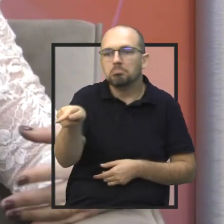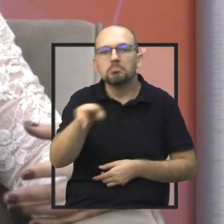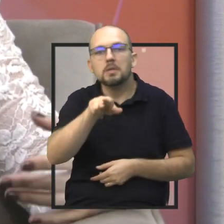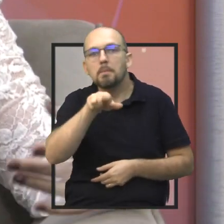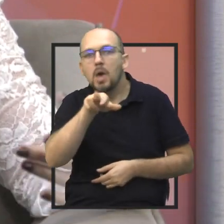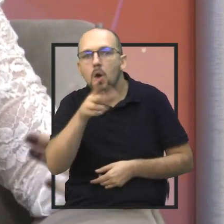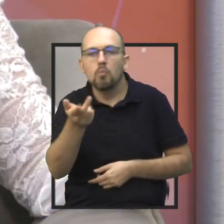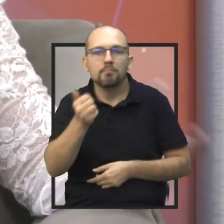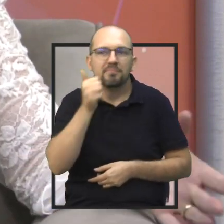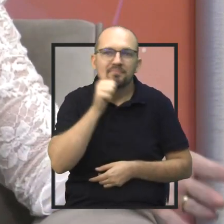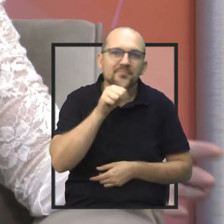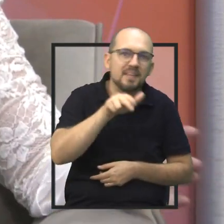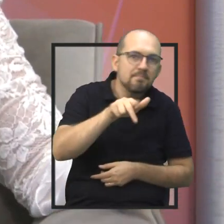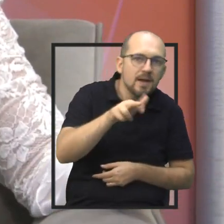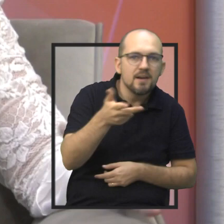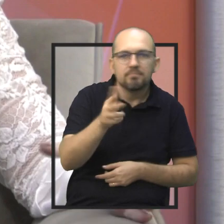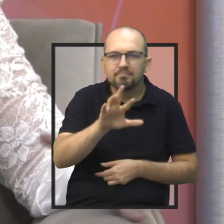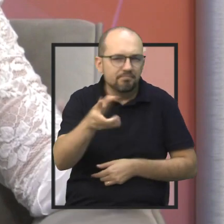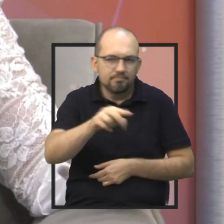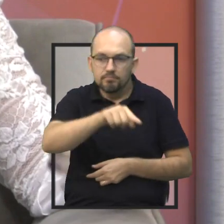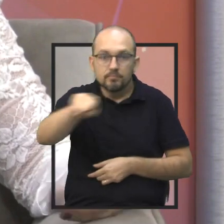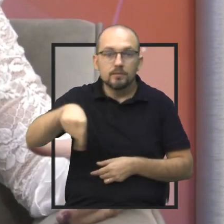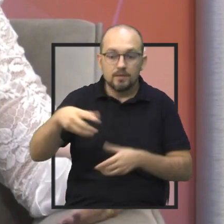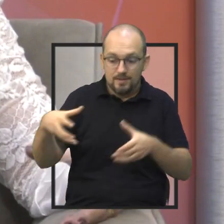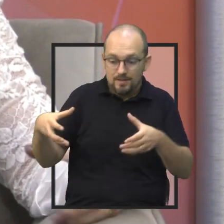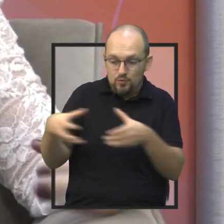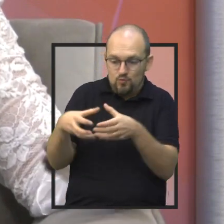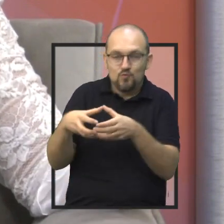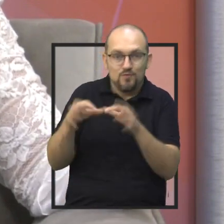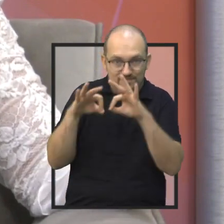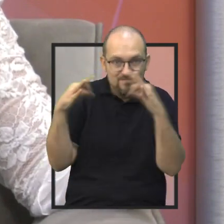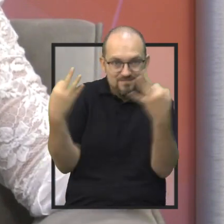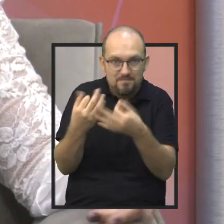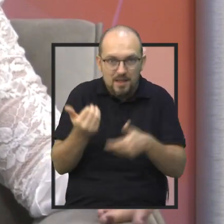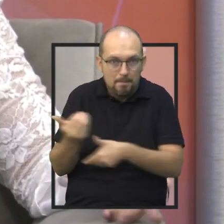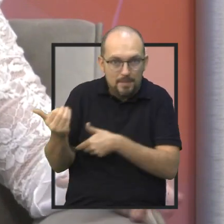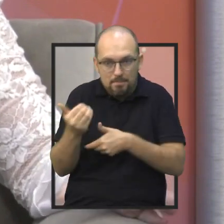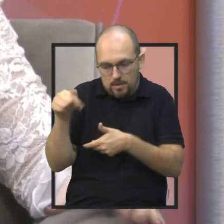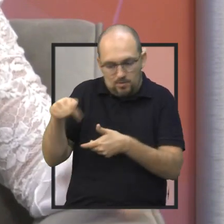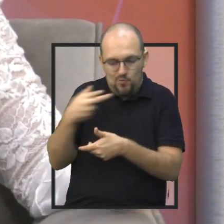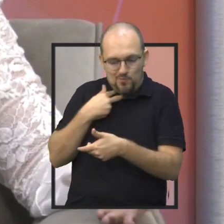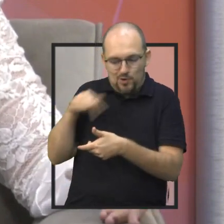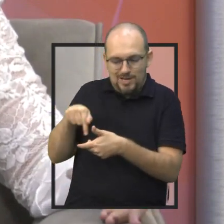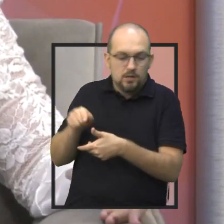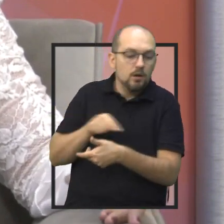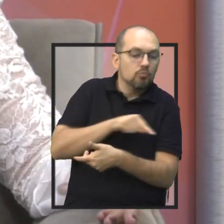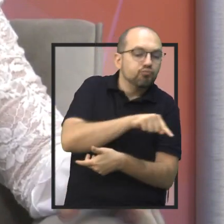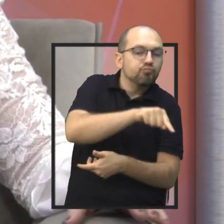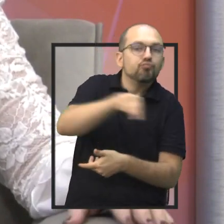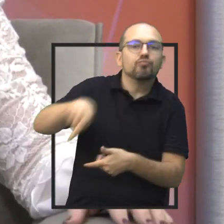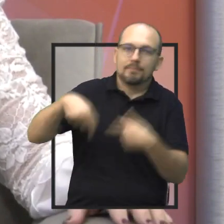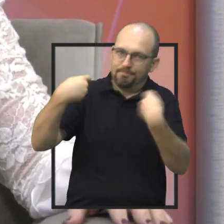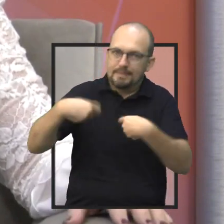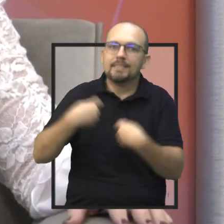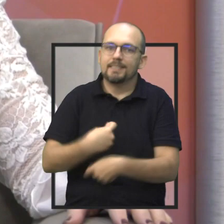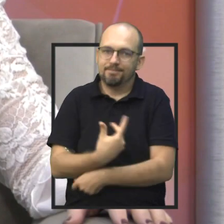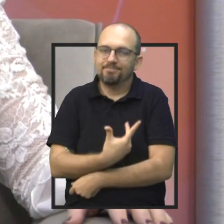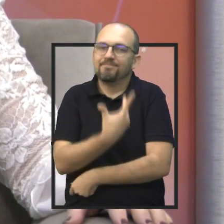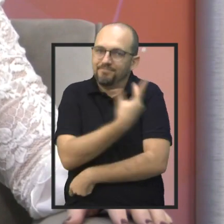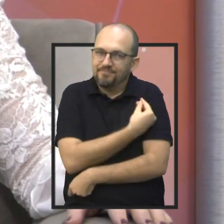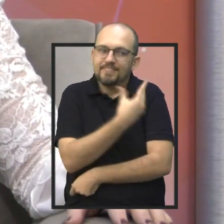o irmãozinho, a irmãzinha, então são as pessoas que convivem com esse bebê, é de extrema importância que estejam vacinados,